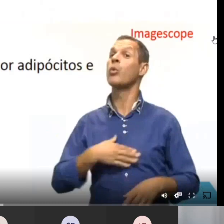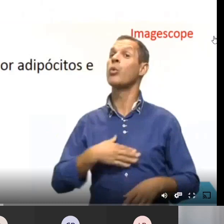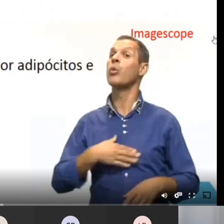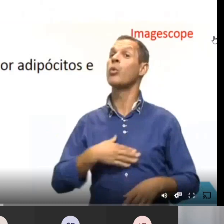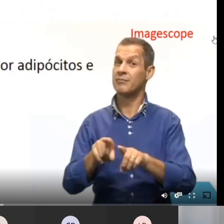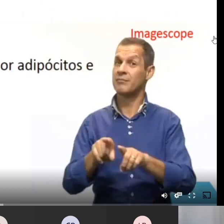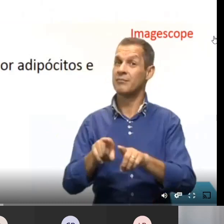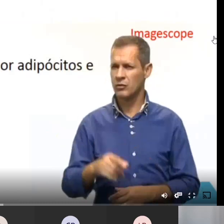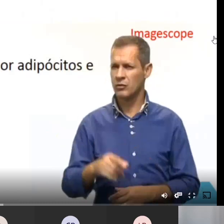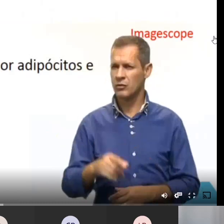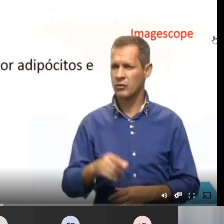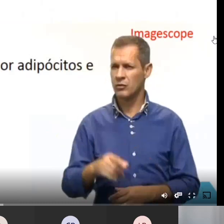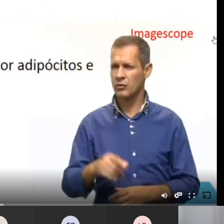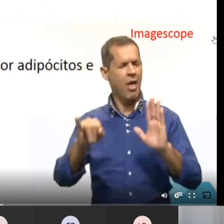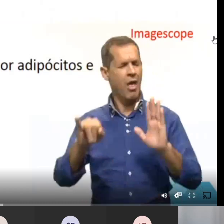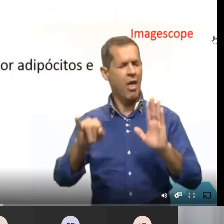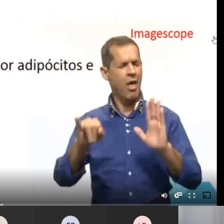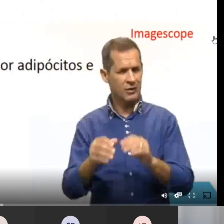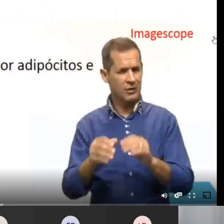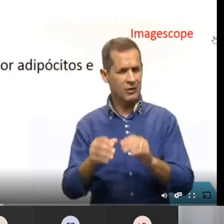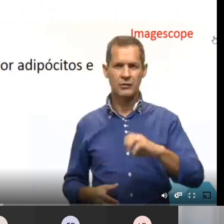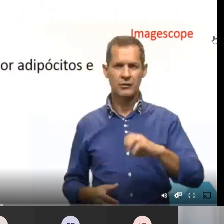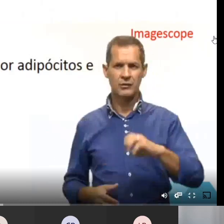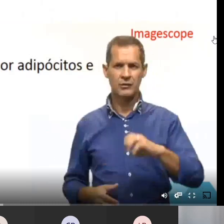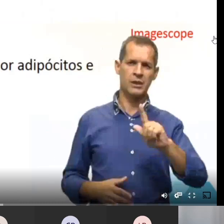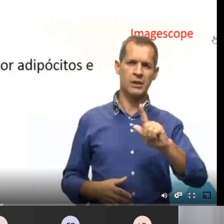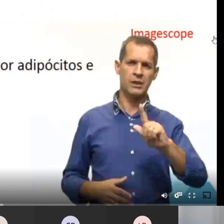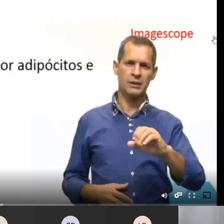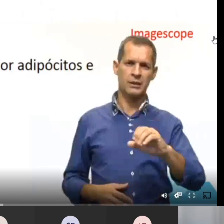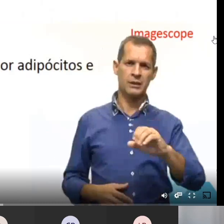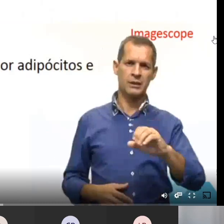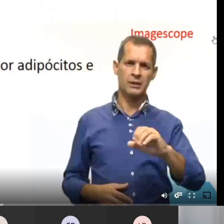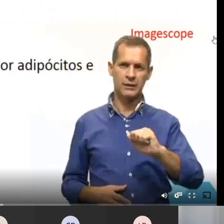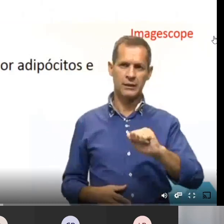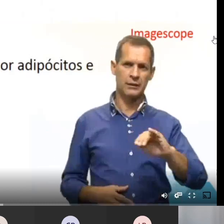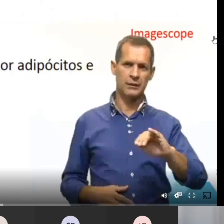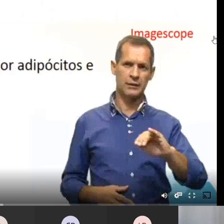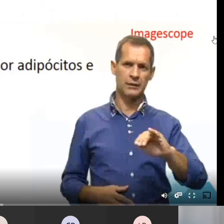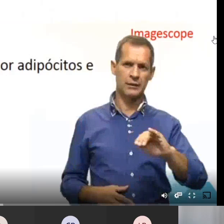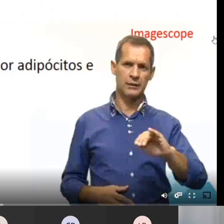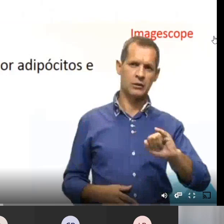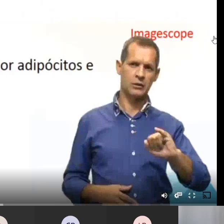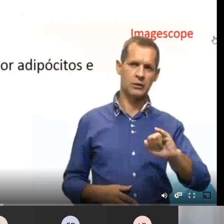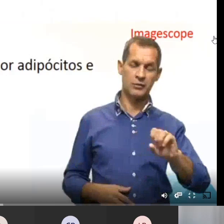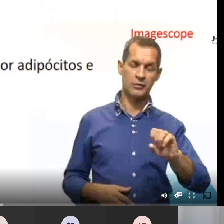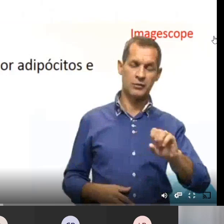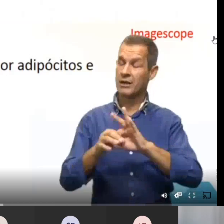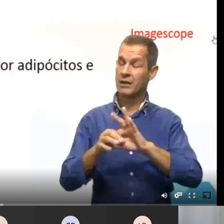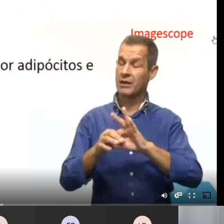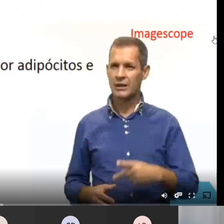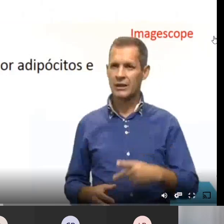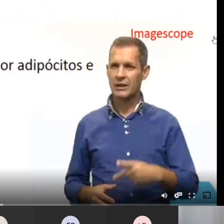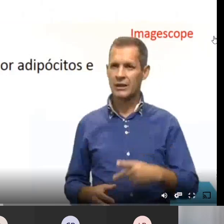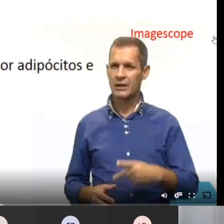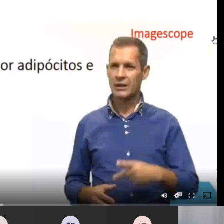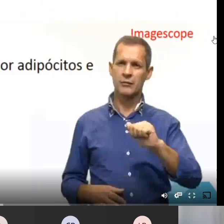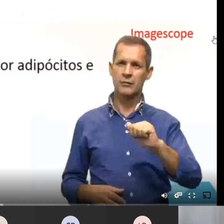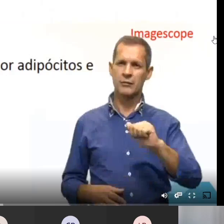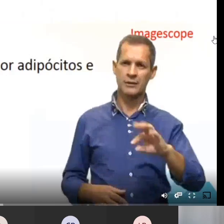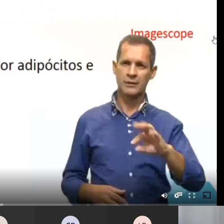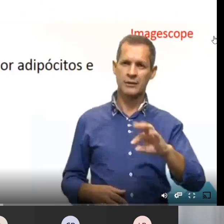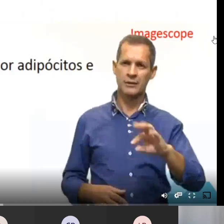Gostaria também que vocês identificassem os megacariócitos, que estão relacionados à produção de plaquetas,